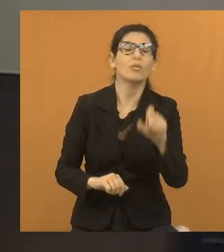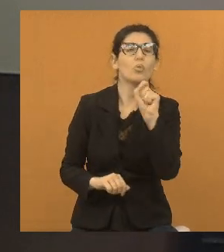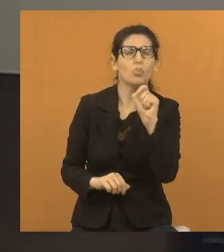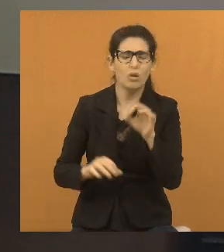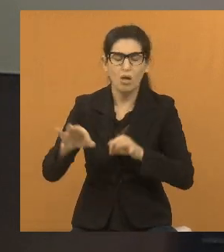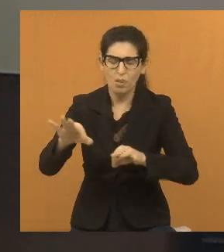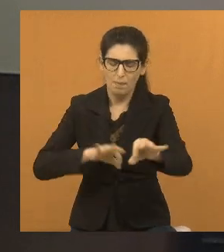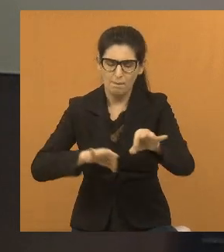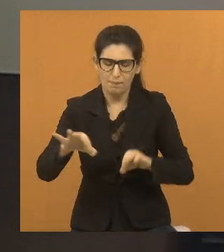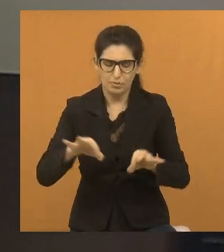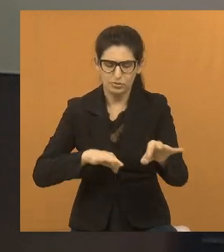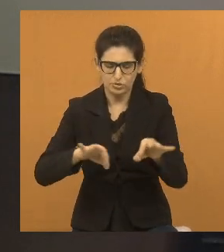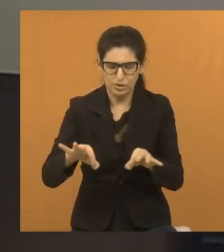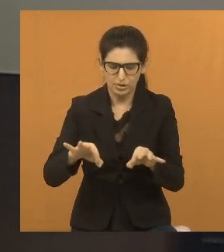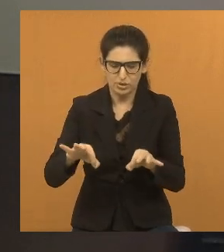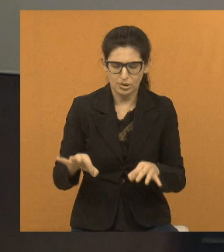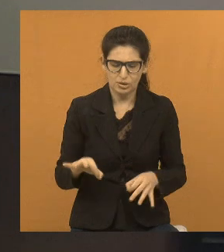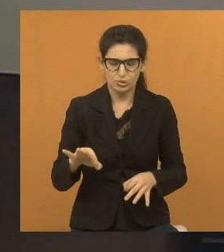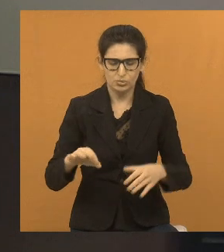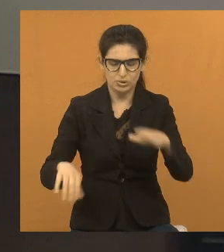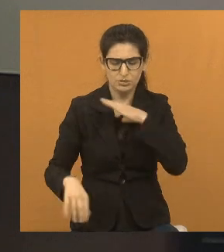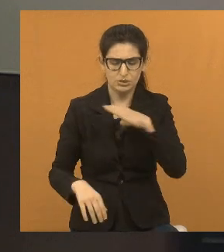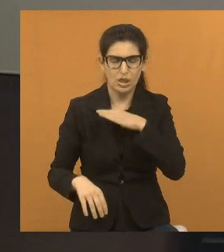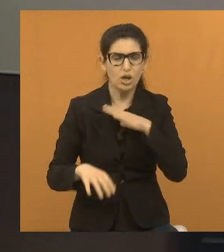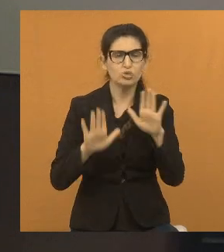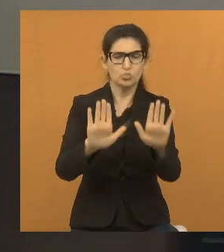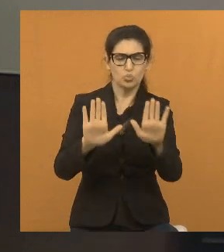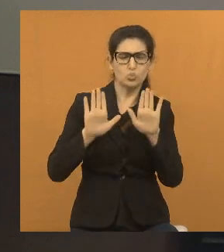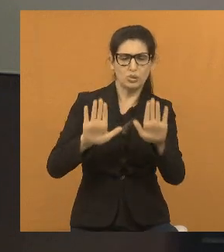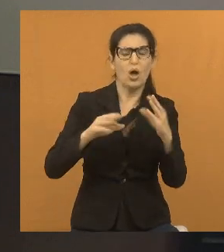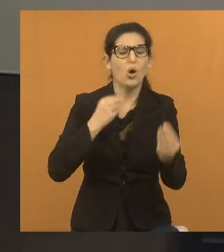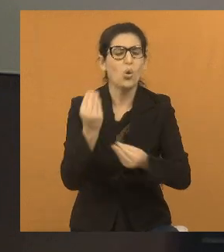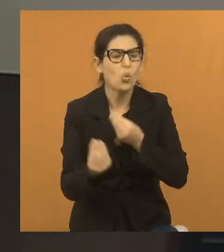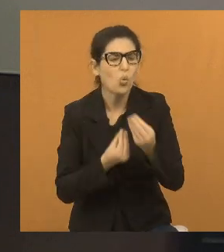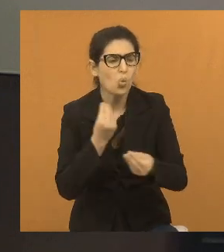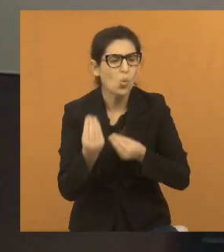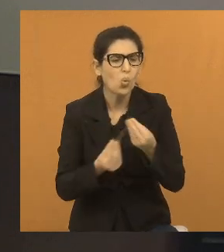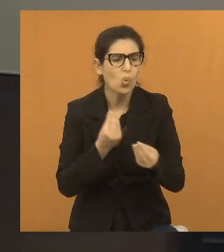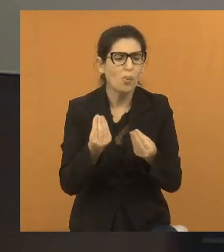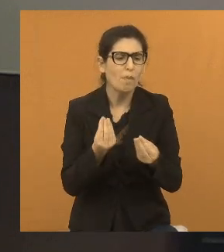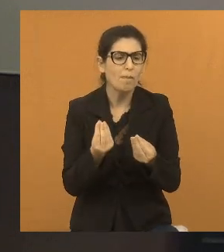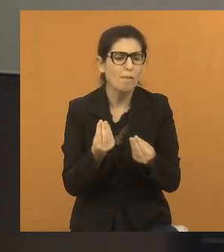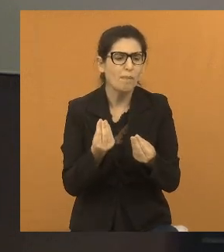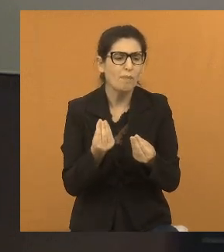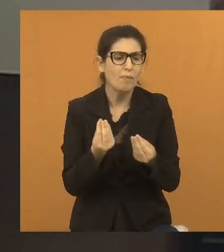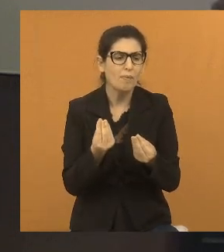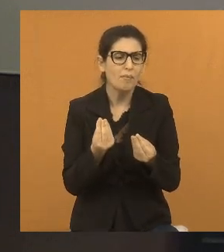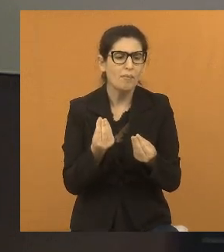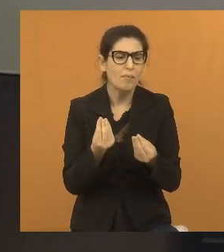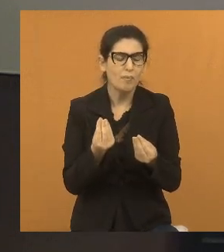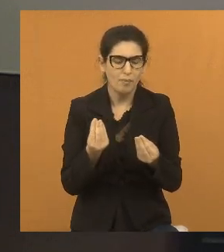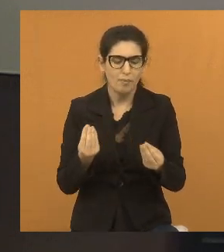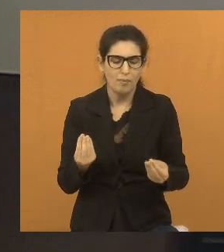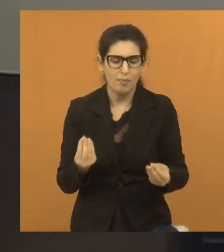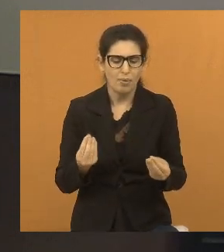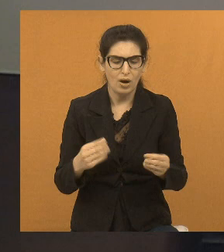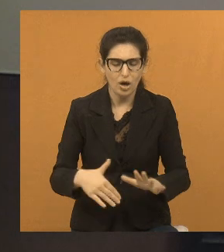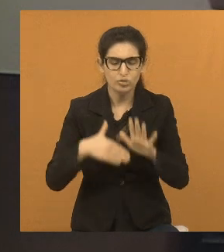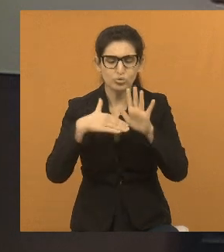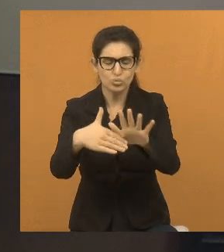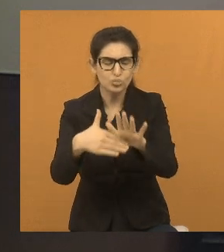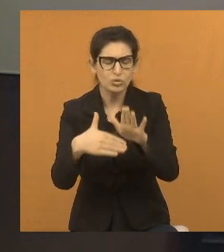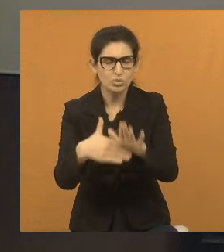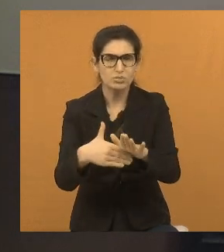vão enfrentar a questão da restrição urbanística convencional. Pergunto isso por quê? Porque